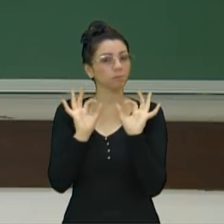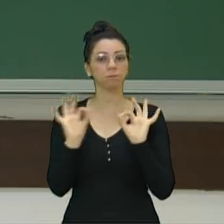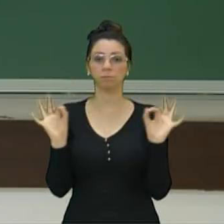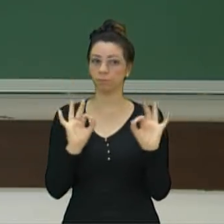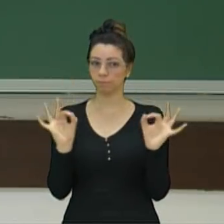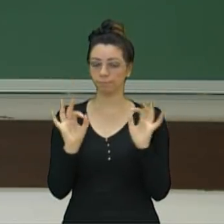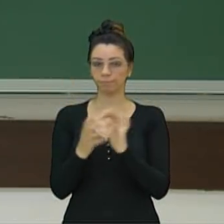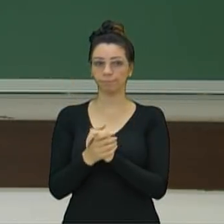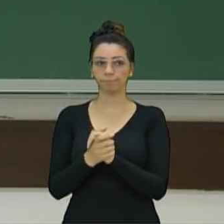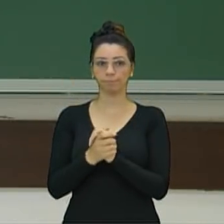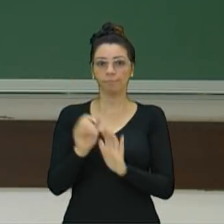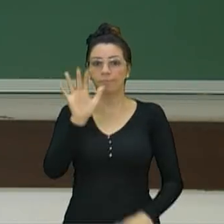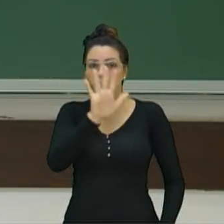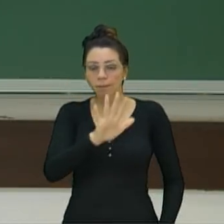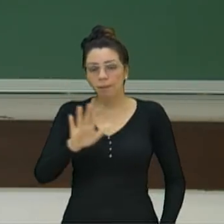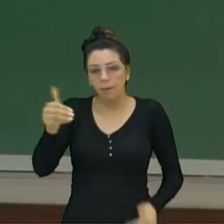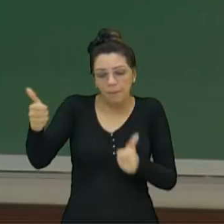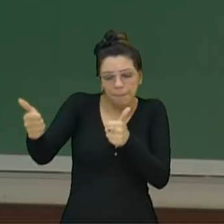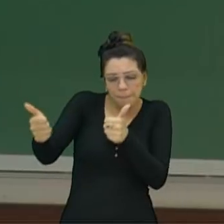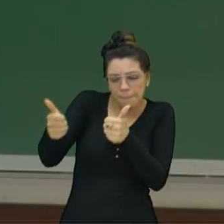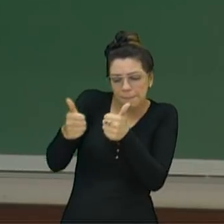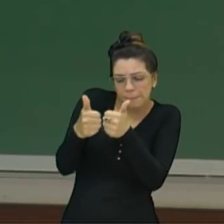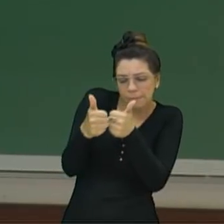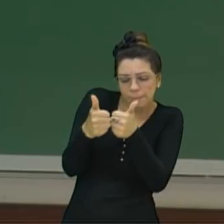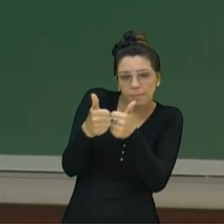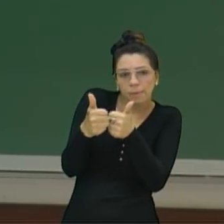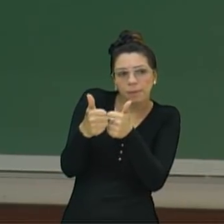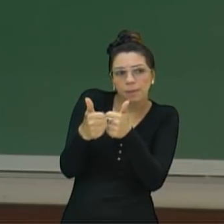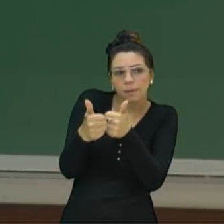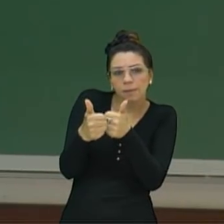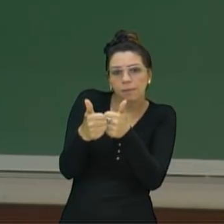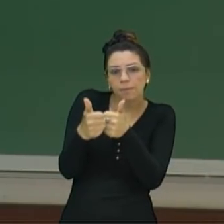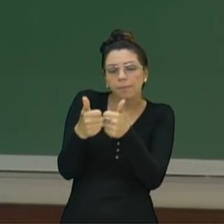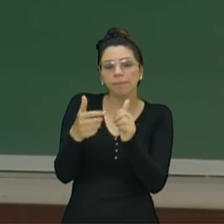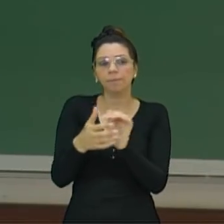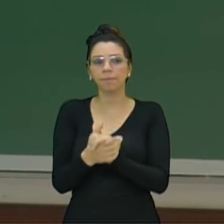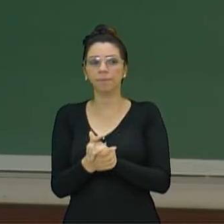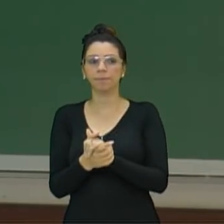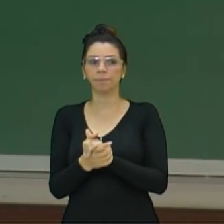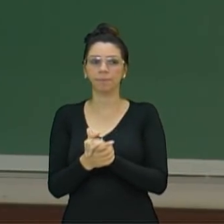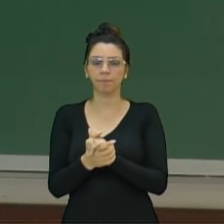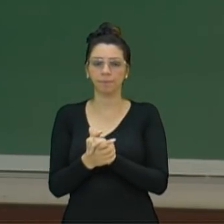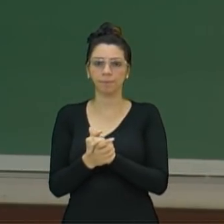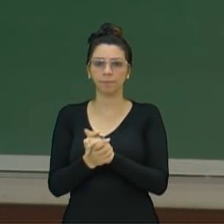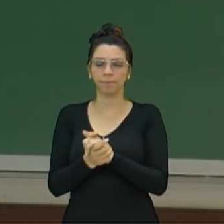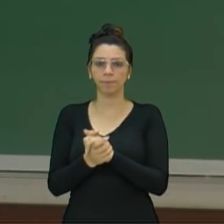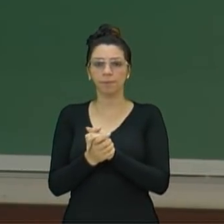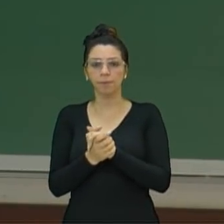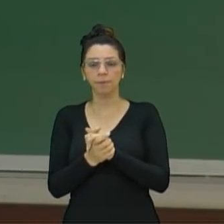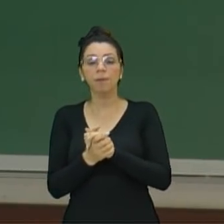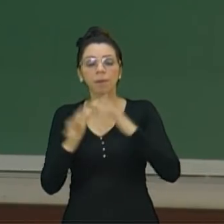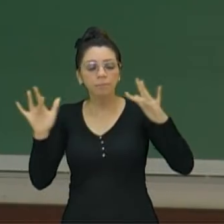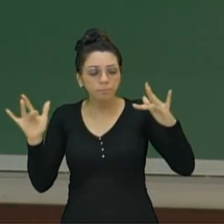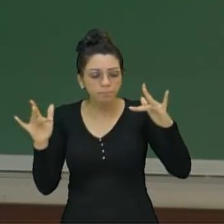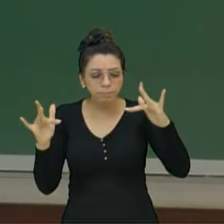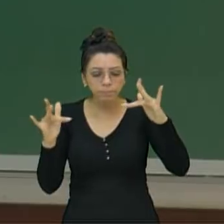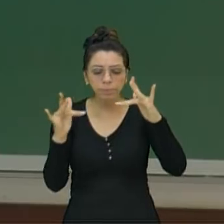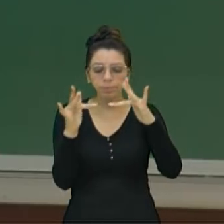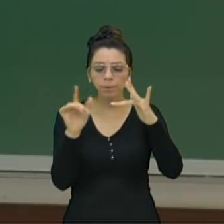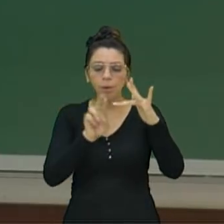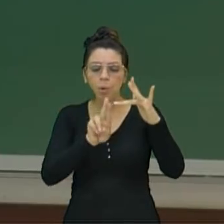de aproximação de um axônio de um neurônio com um dendrito de outro, eu chamo de